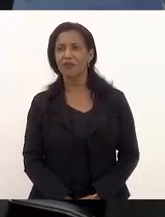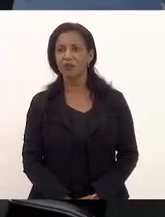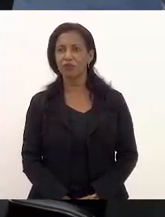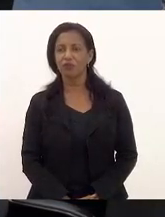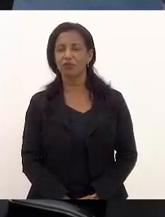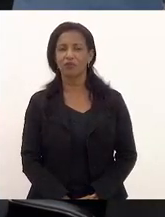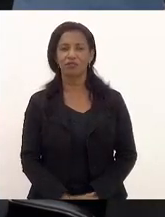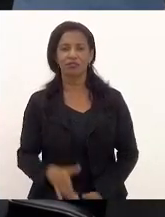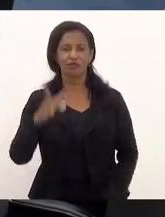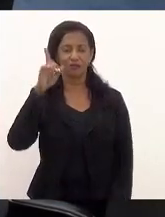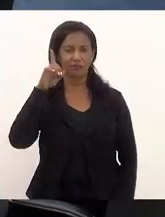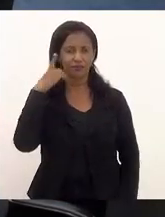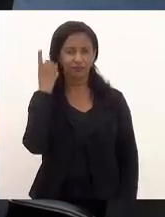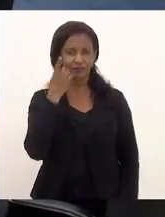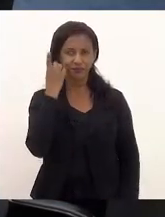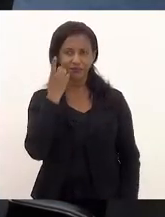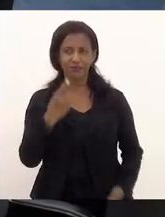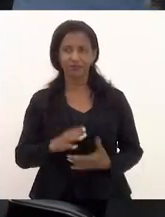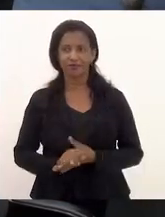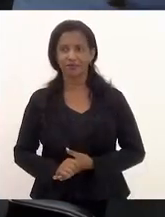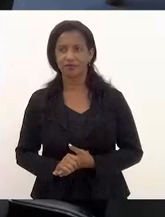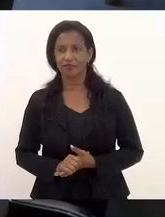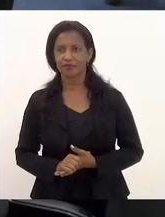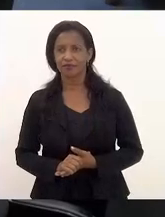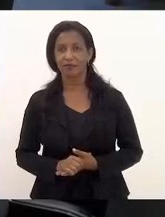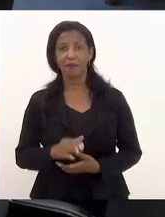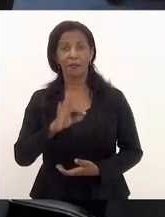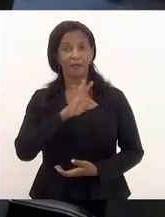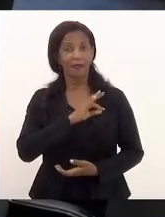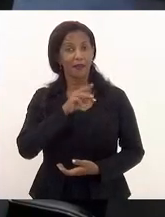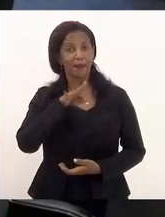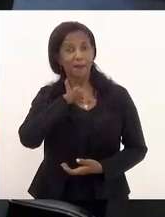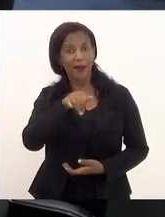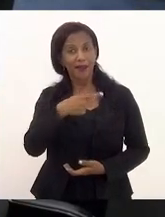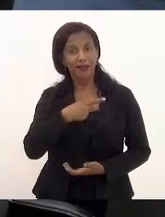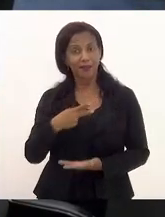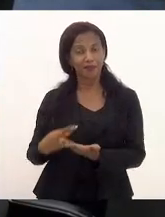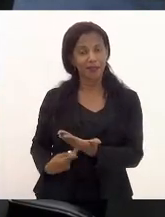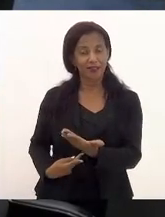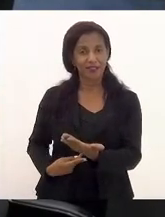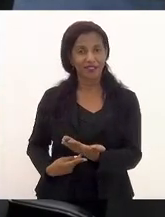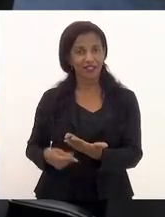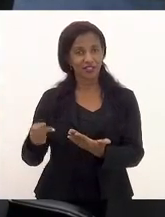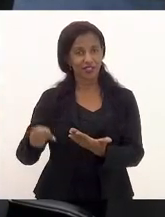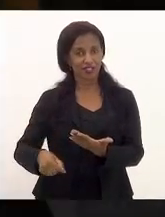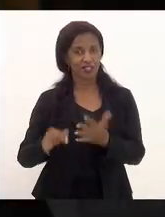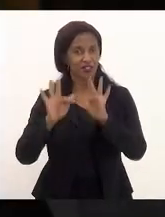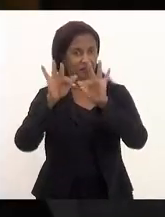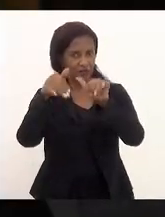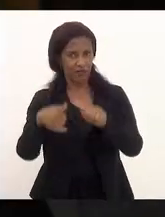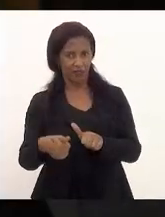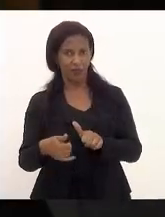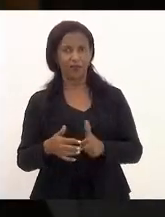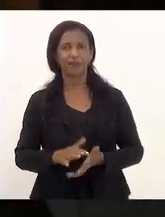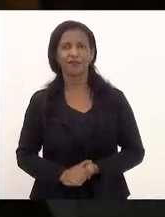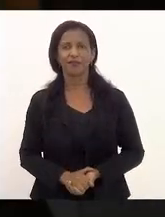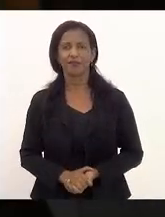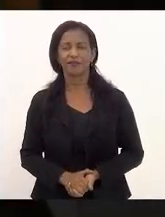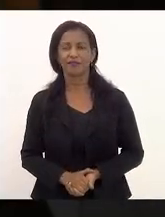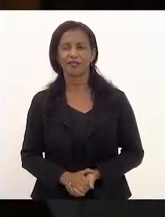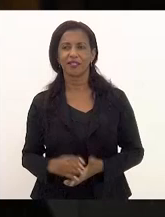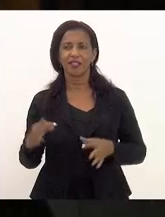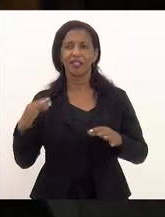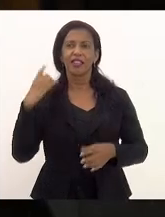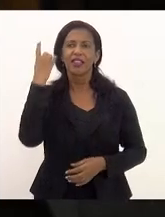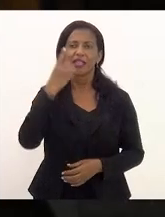deputada Marta Rocha que preside este expediente final, senhoras